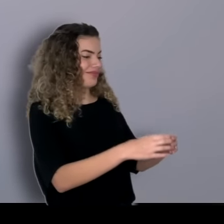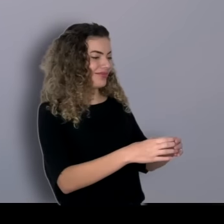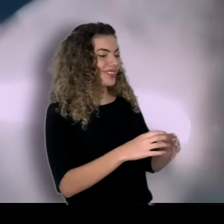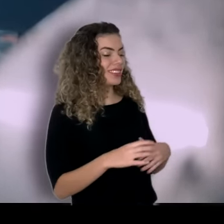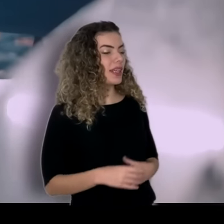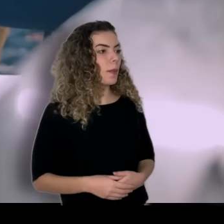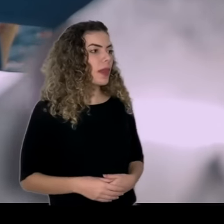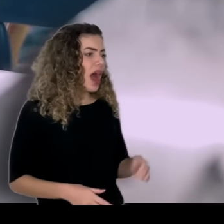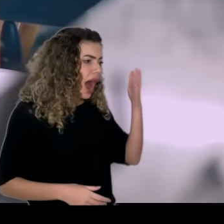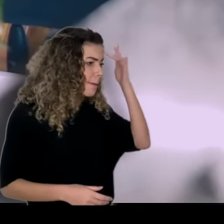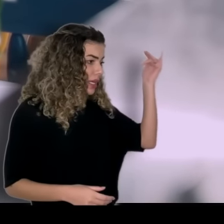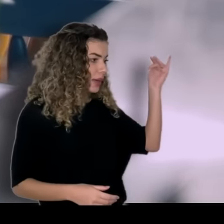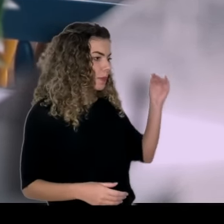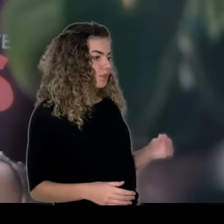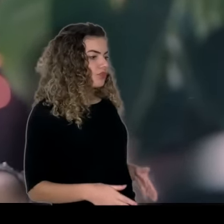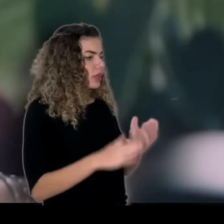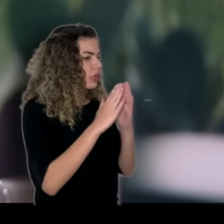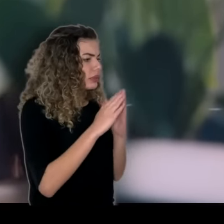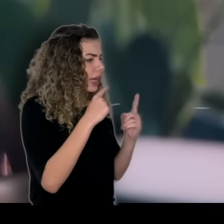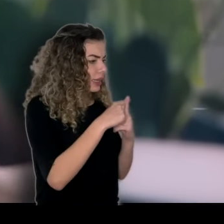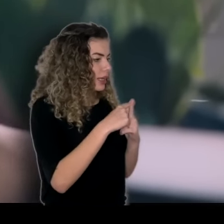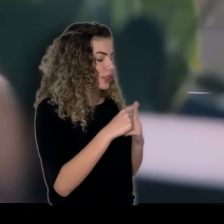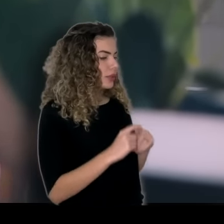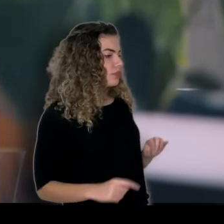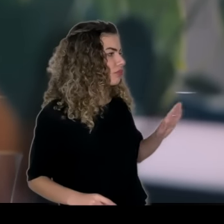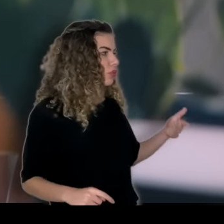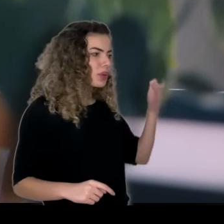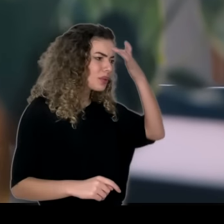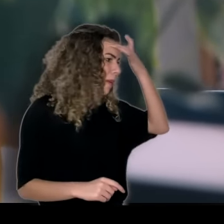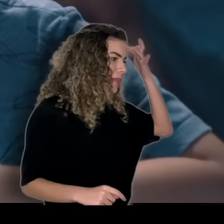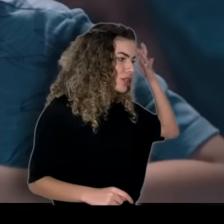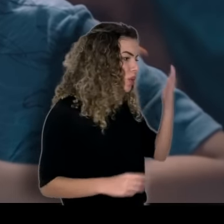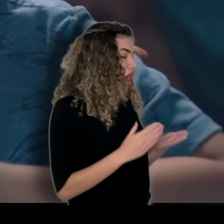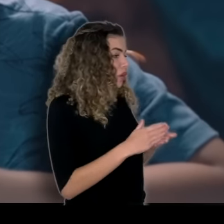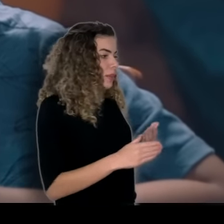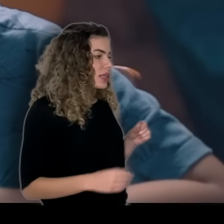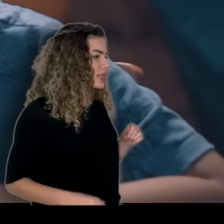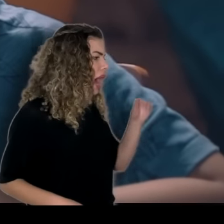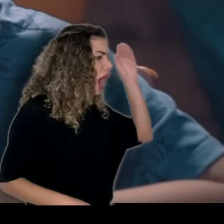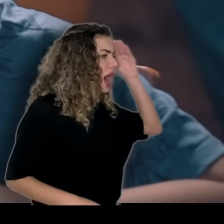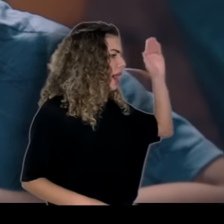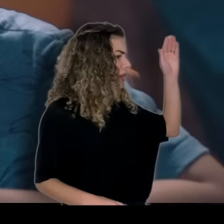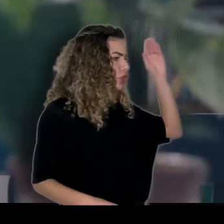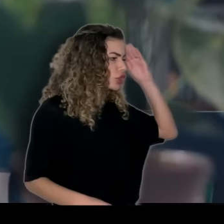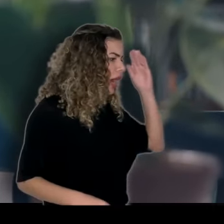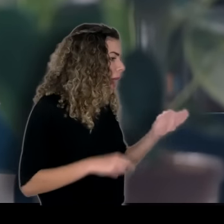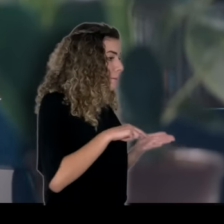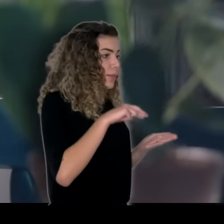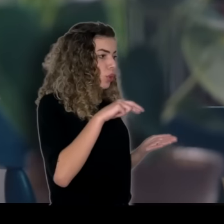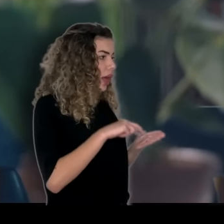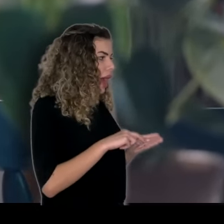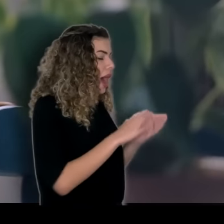entregou E olhando nos seus olhos começou a falar Amanhã na igreja quando alguém pular